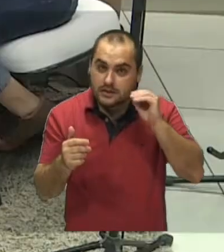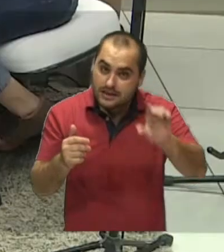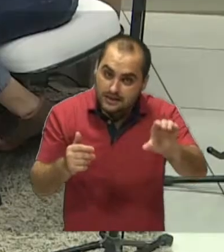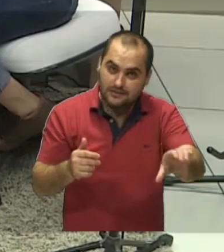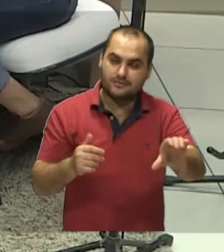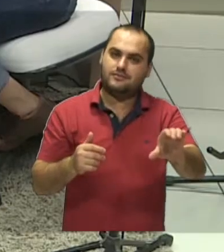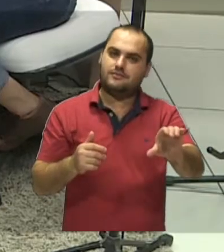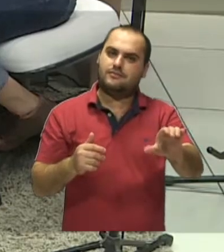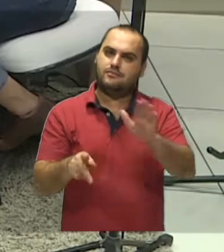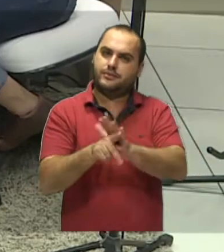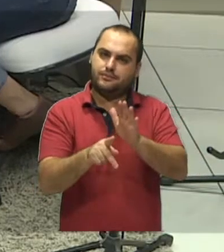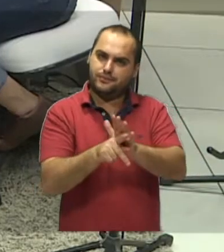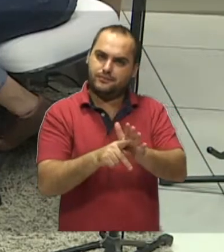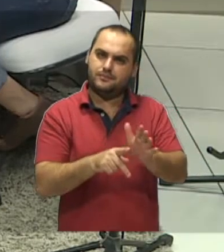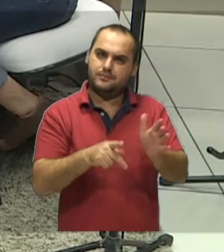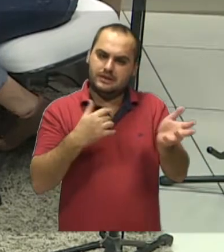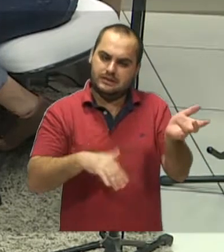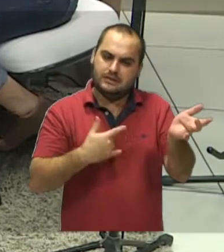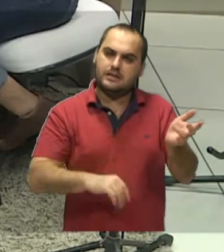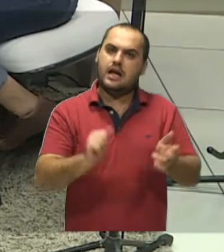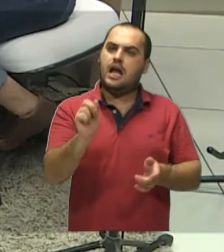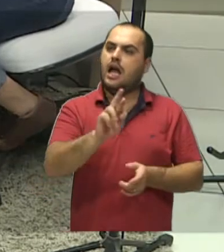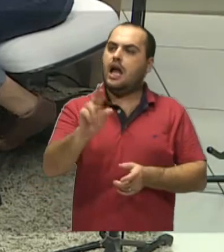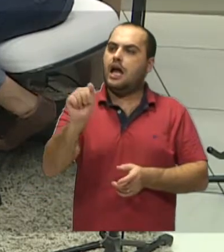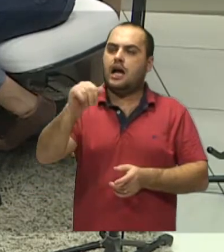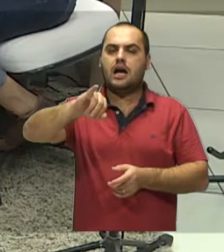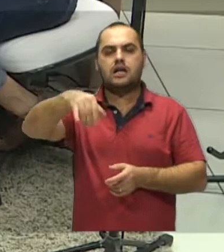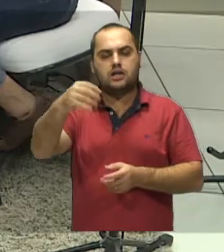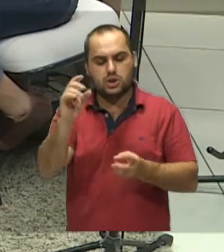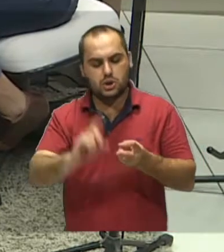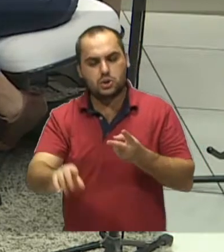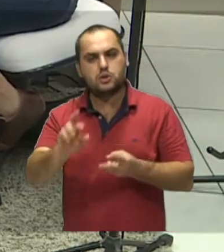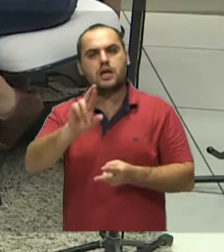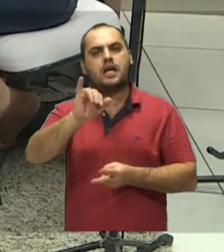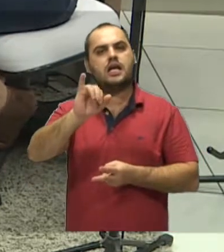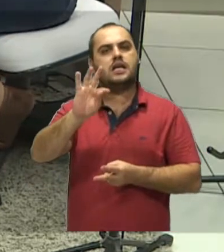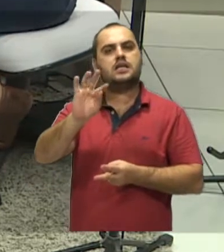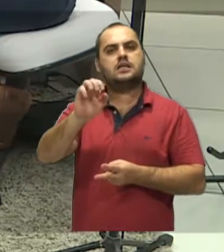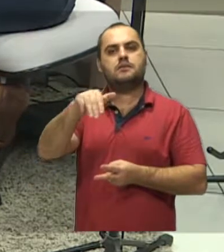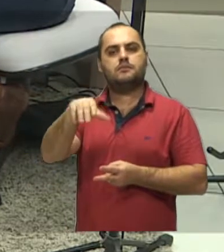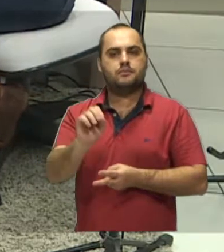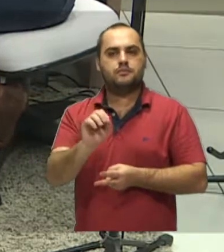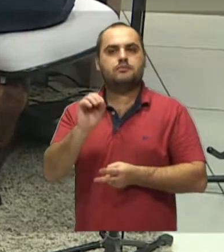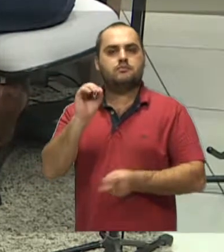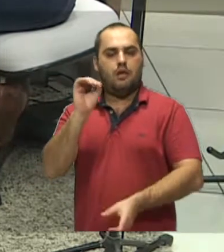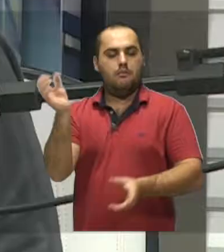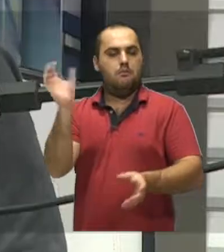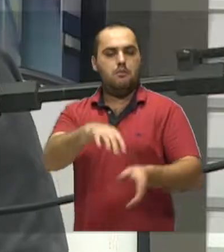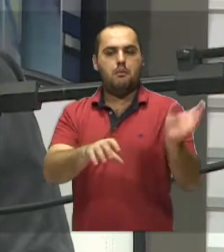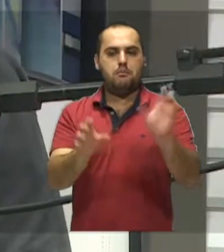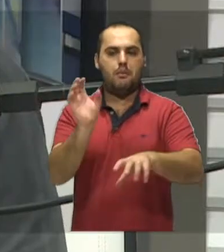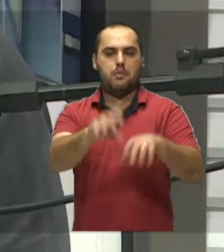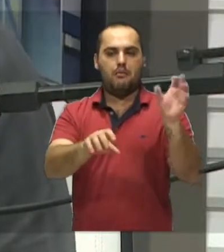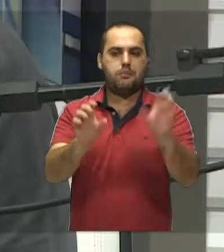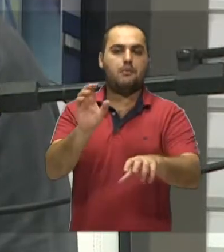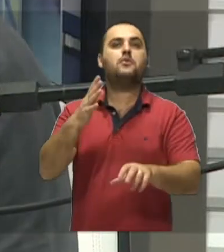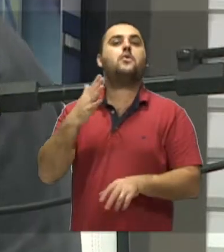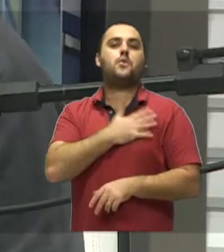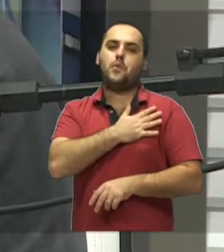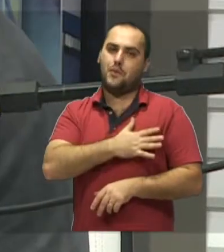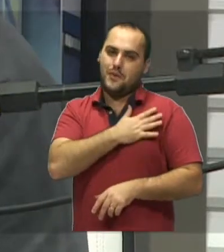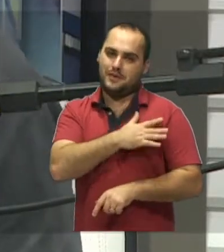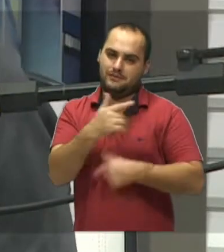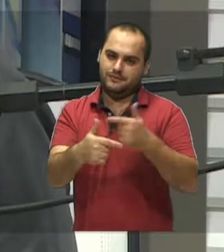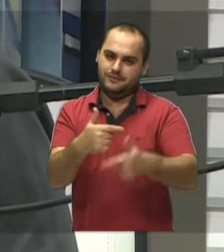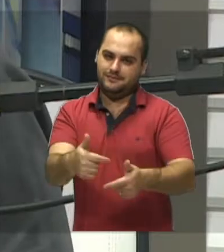elementos tanto instrumentais, quanto de arranjo, quanto rítmicos também. E aí ficou uma salada muito interessante. Eu gosto do trabalho. É claro que, assim,